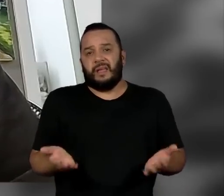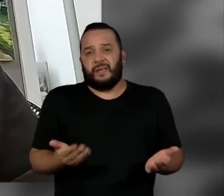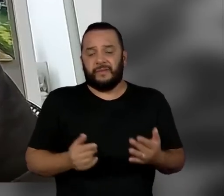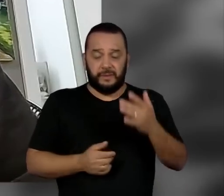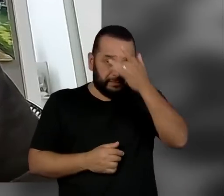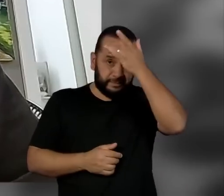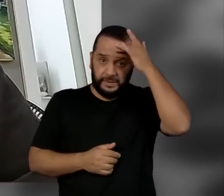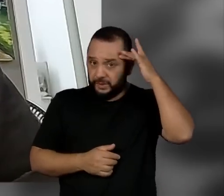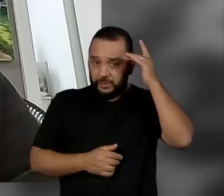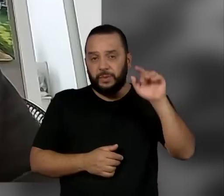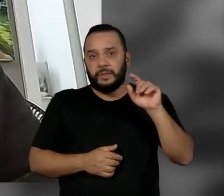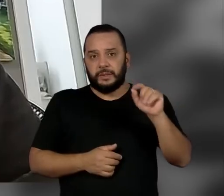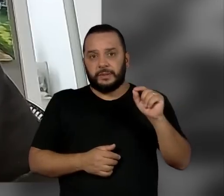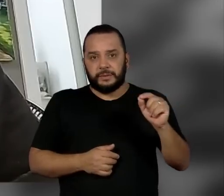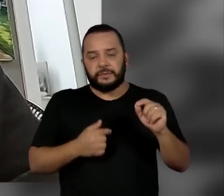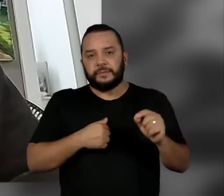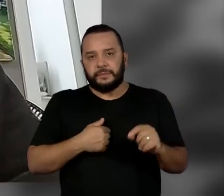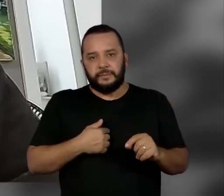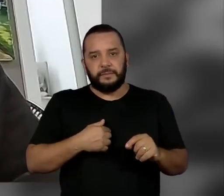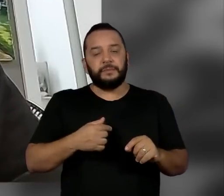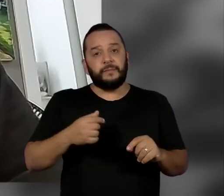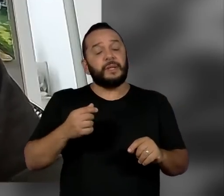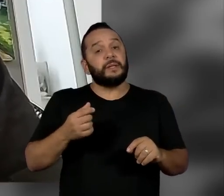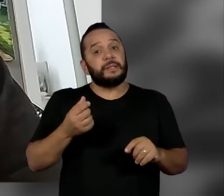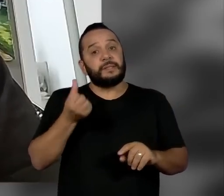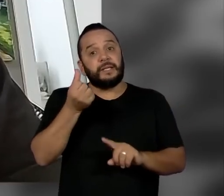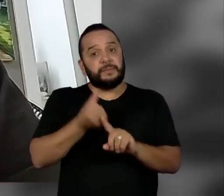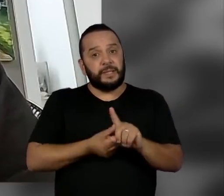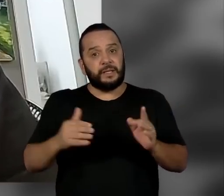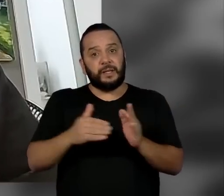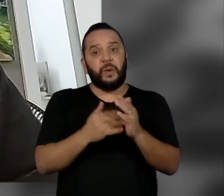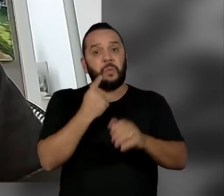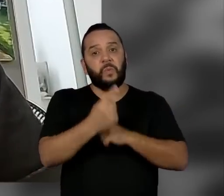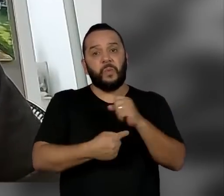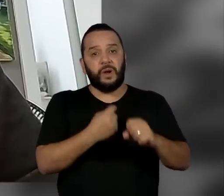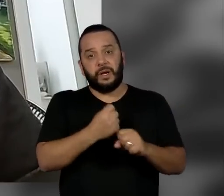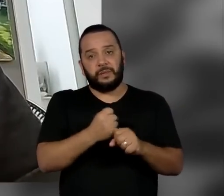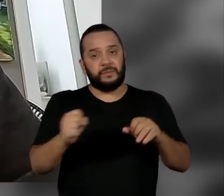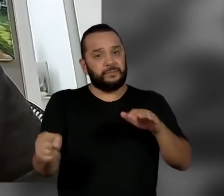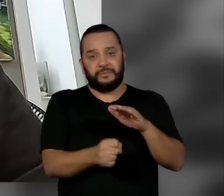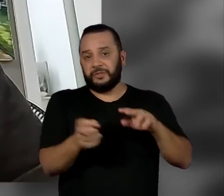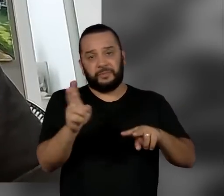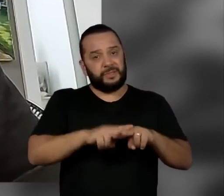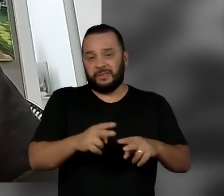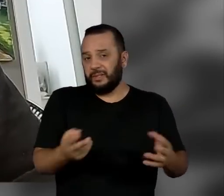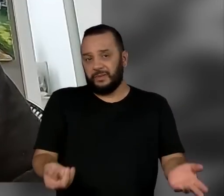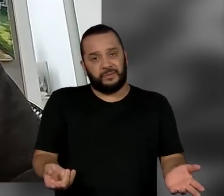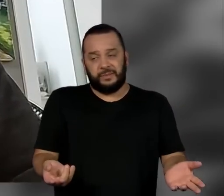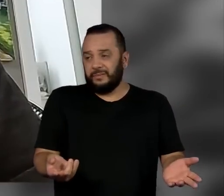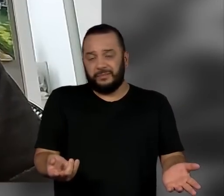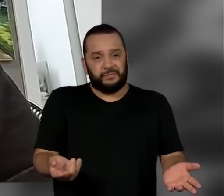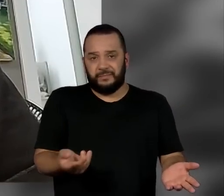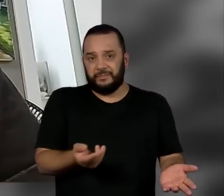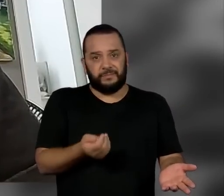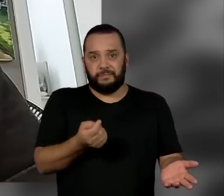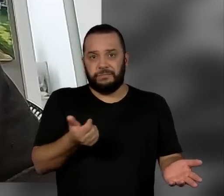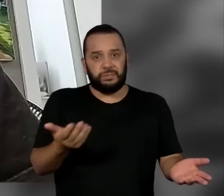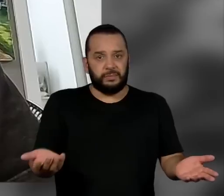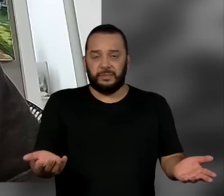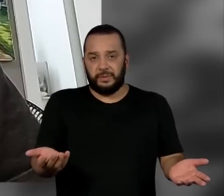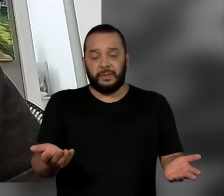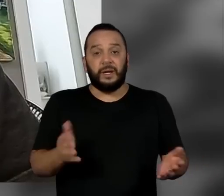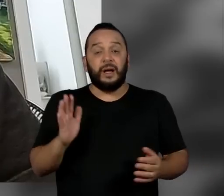como penalidade de 6 a 1 ano de prisão, né, até se fosse um pouco mais também ainda seria categorizado isso. E aí o que acontece?